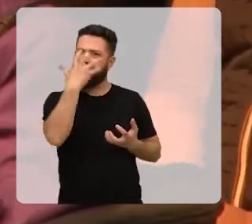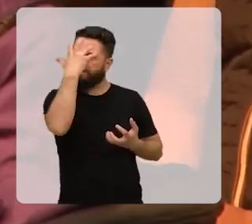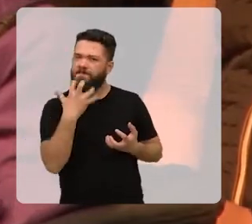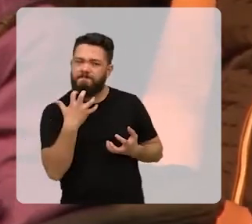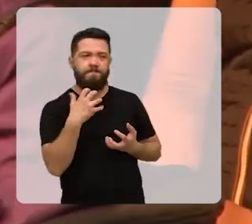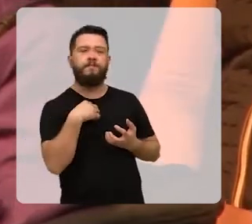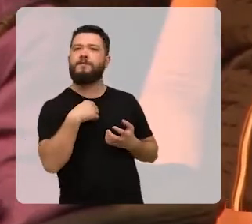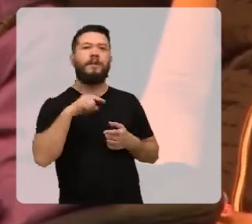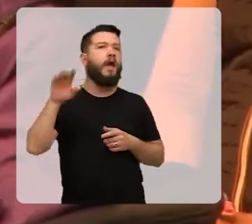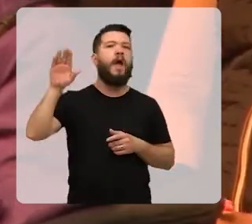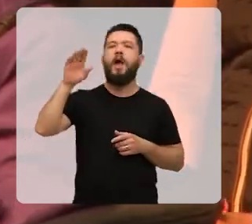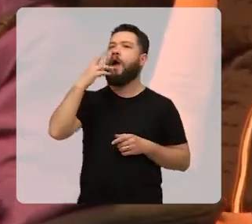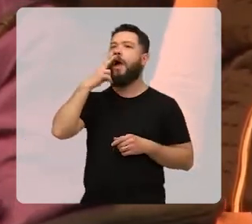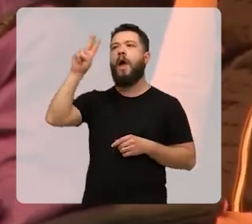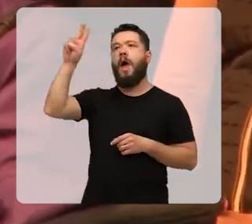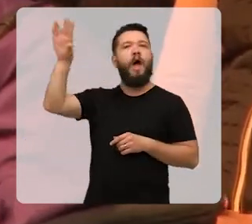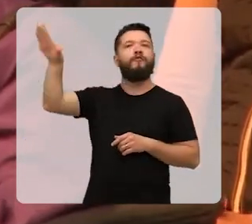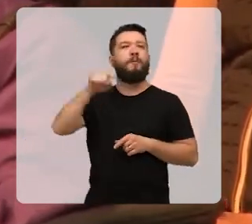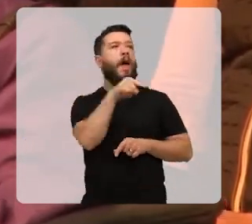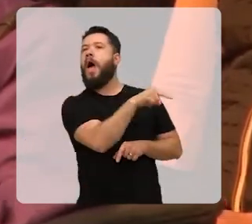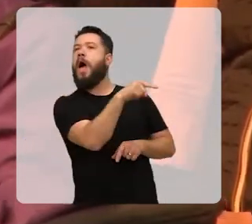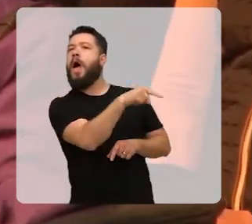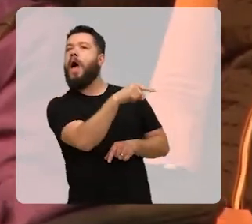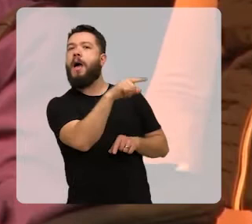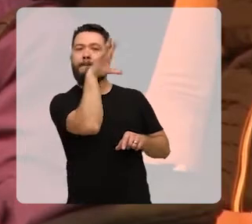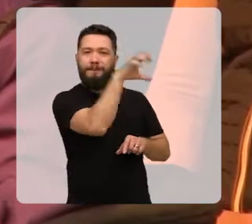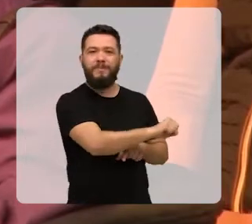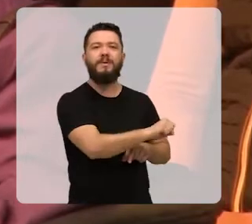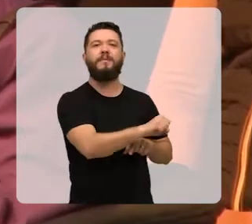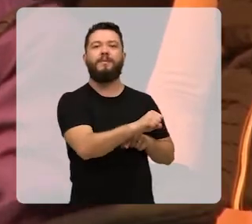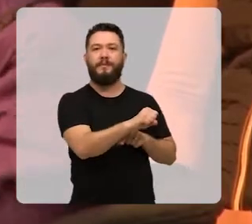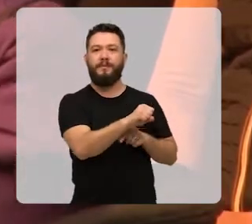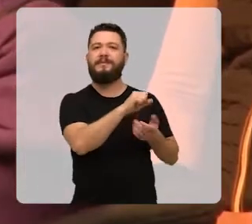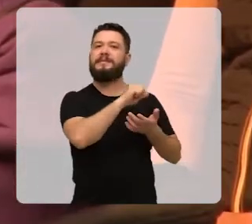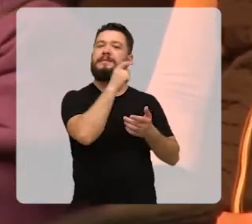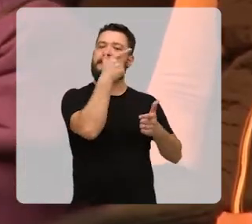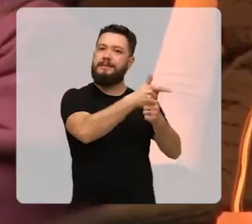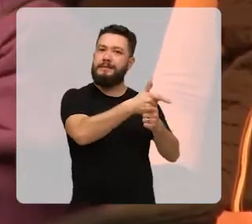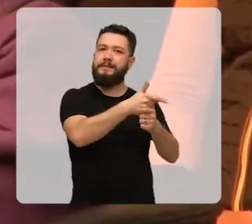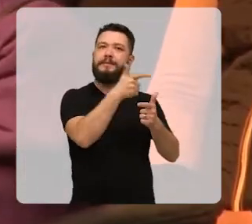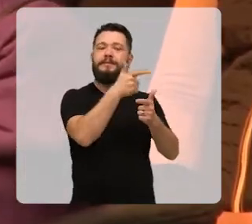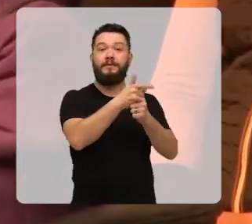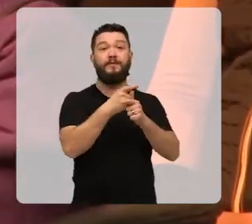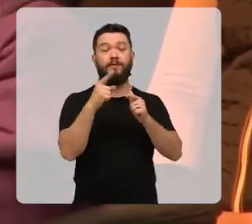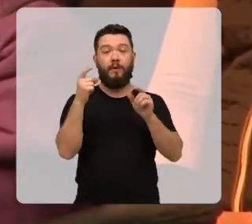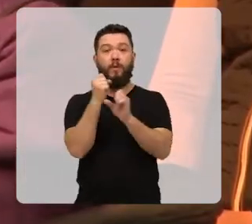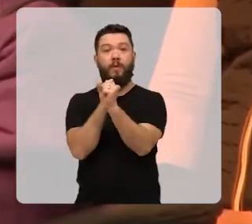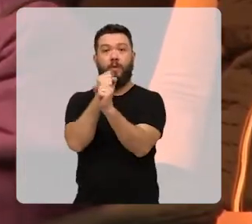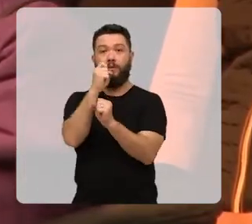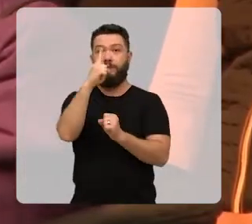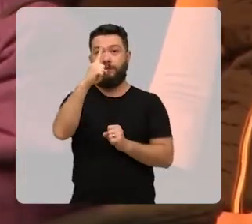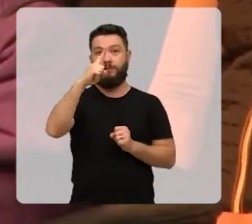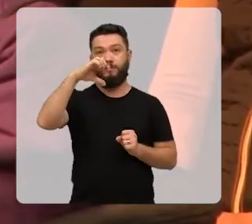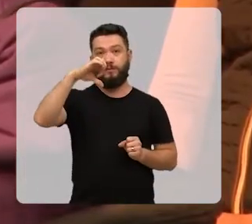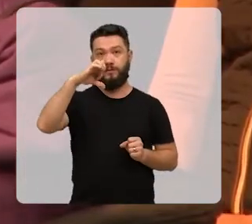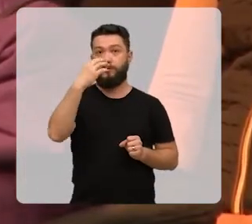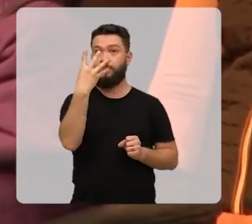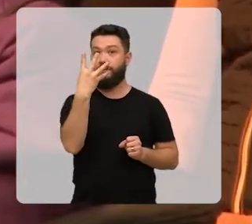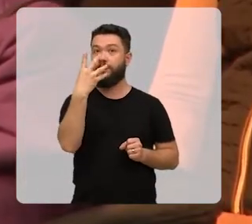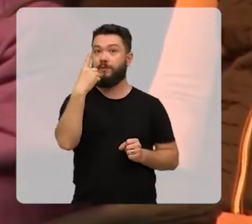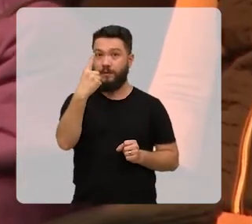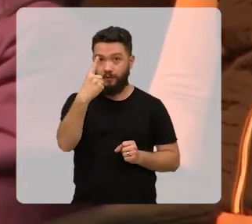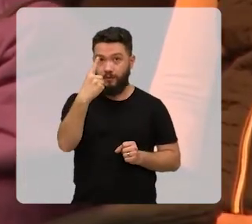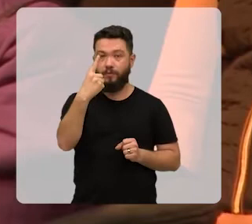foram emitidos em novembro em novembro de Em 1941, os diretores das escolas foram